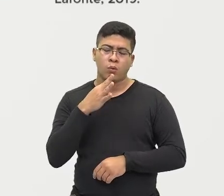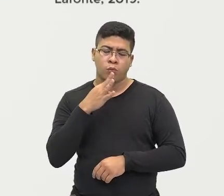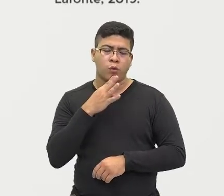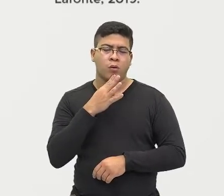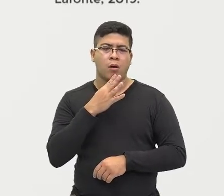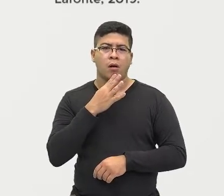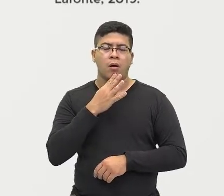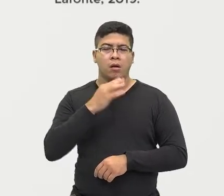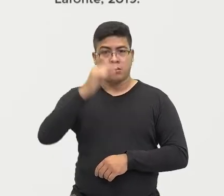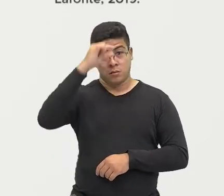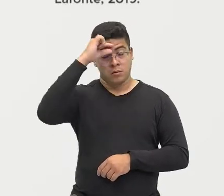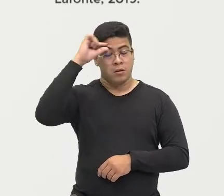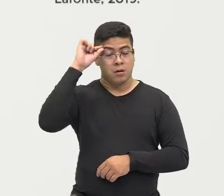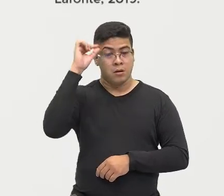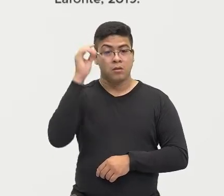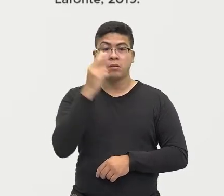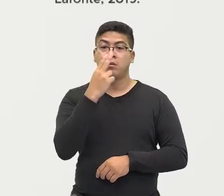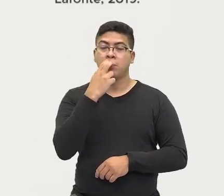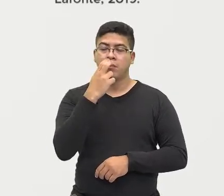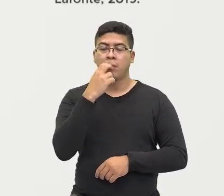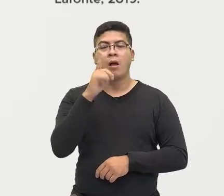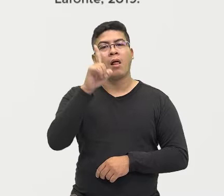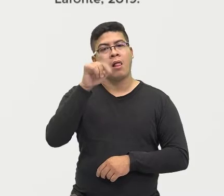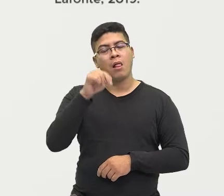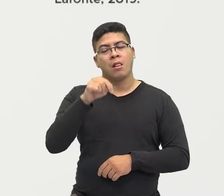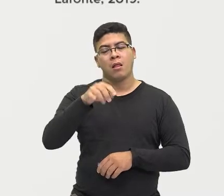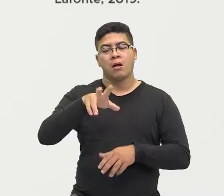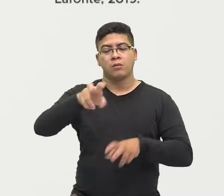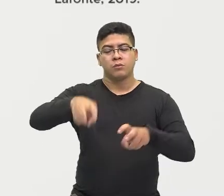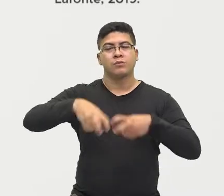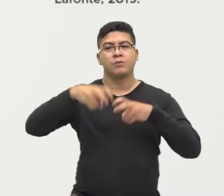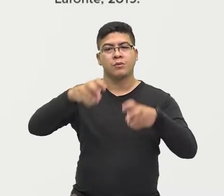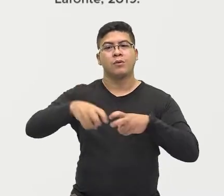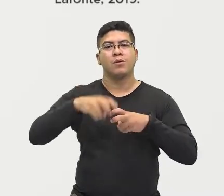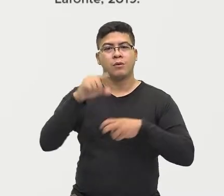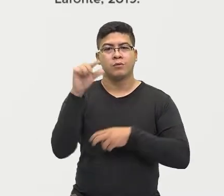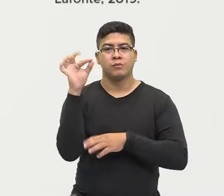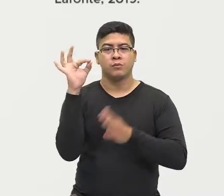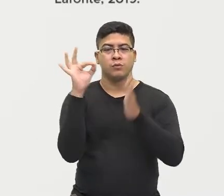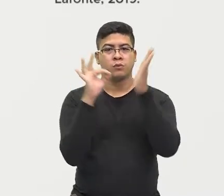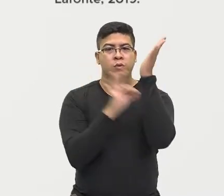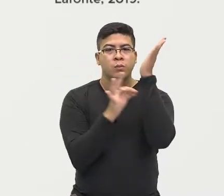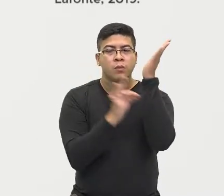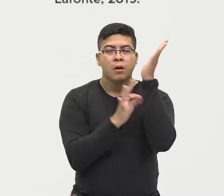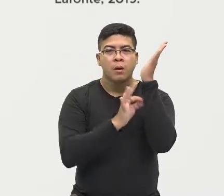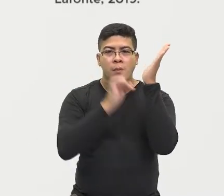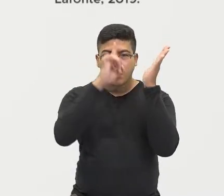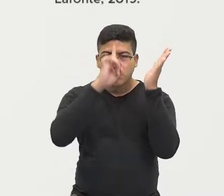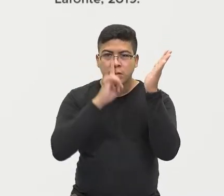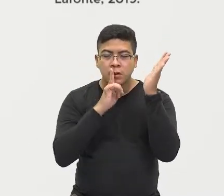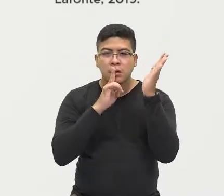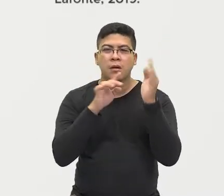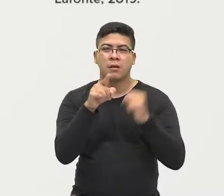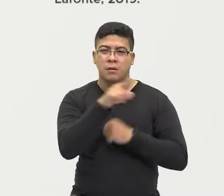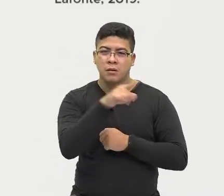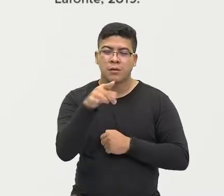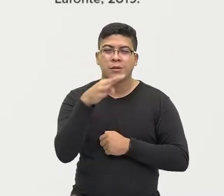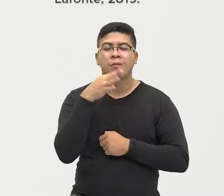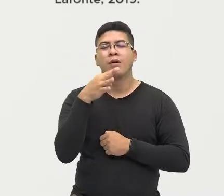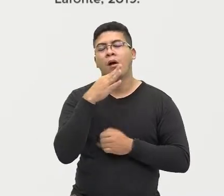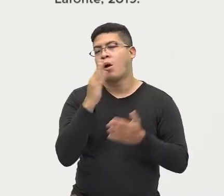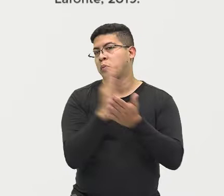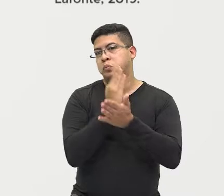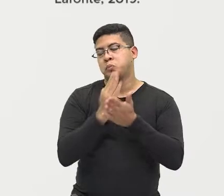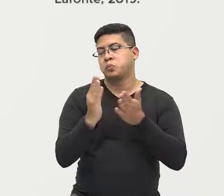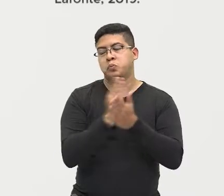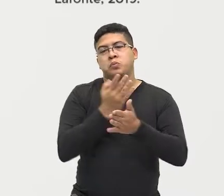Lobato ali do sítio do Pica-Pau Amarelo, não é isso? Você com certeza já viu ou leu algum